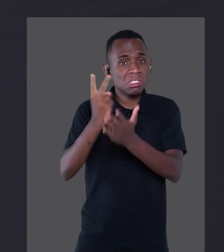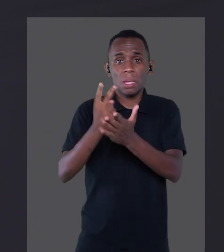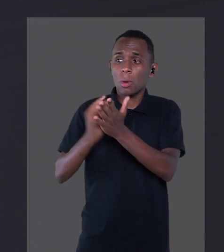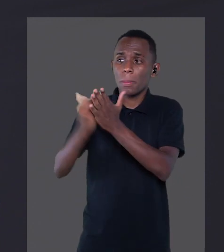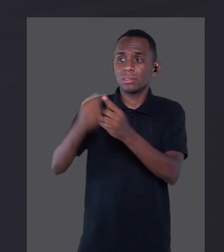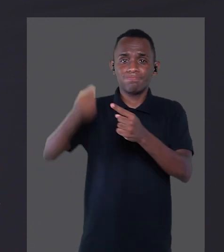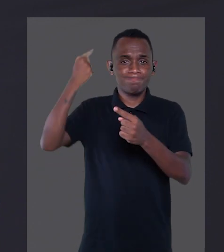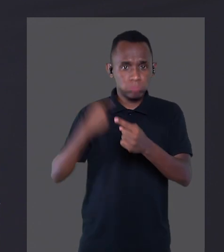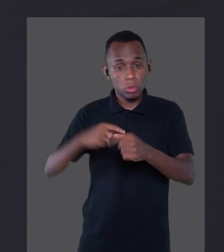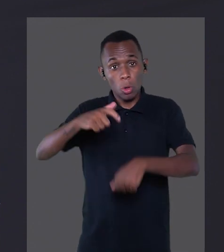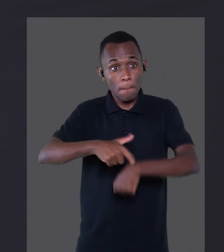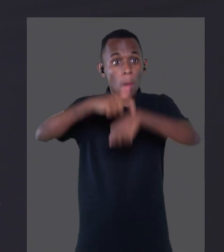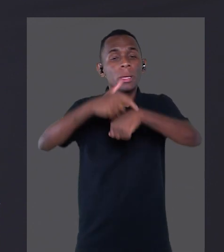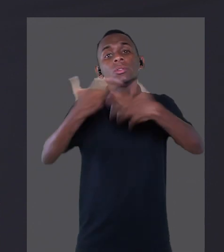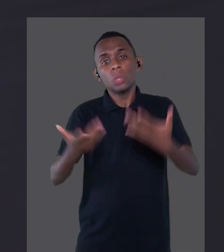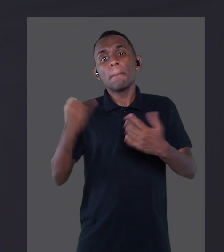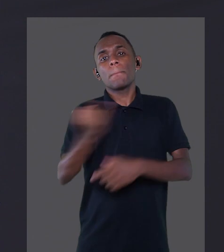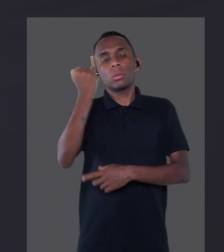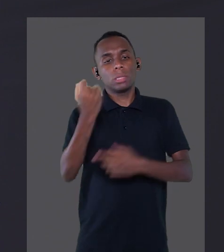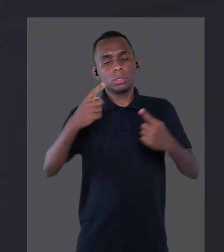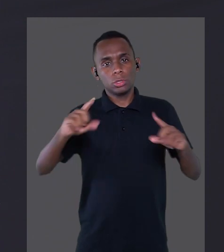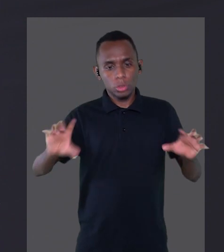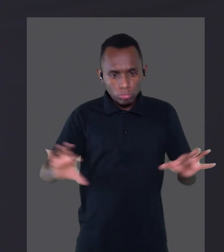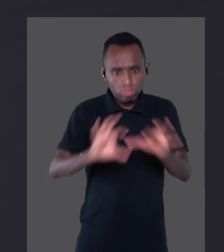nessa hora, quer dizer, essa parceria flui de maneira tão